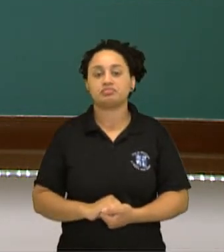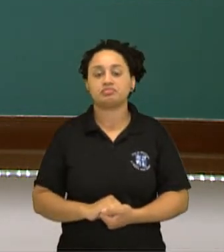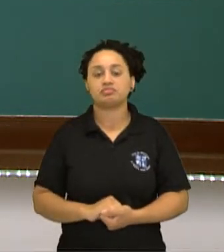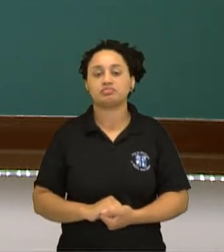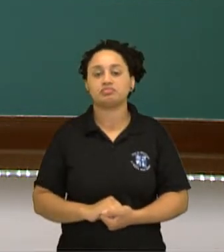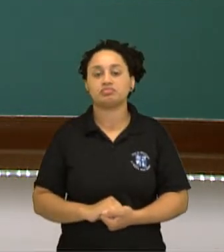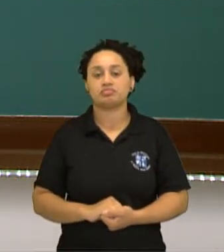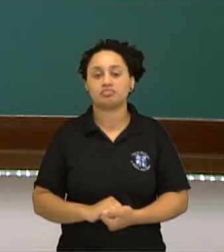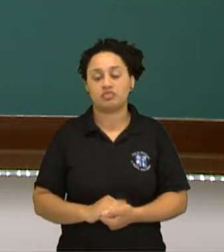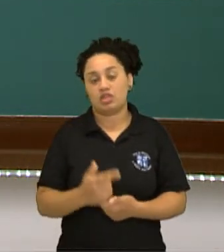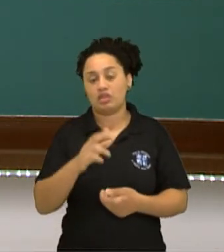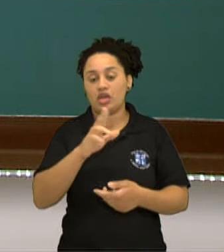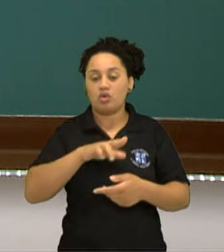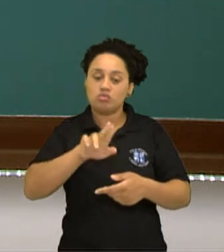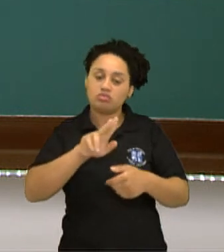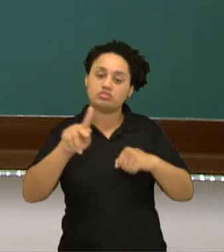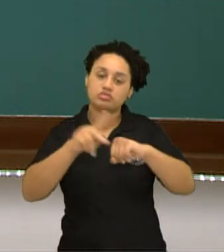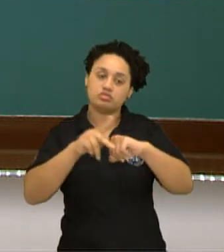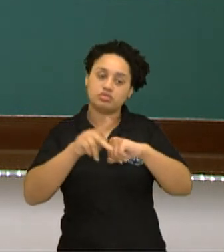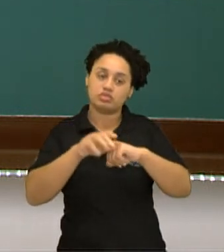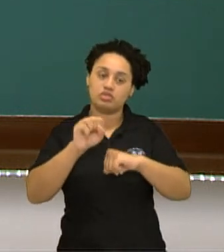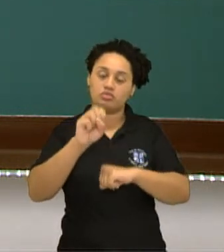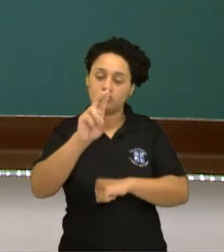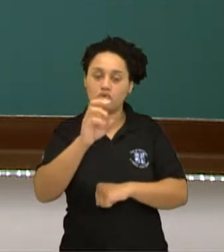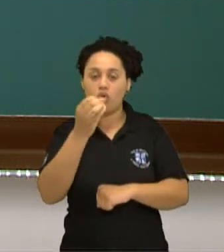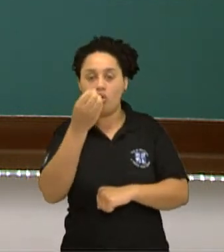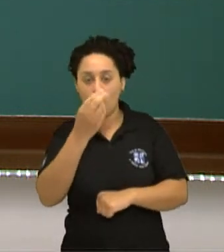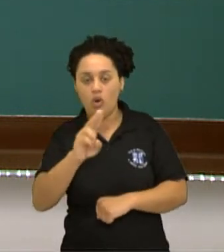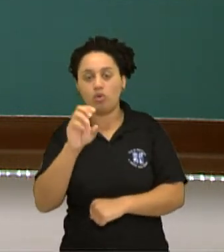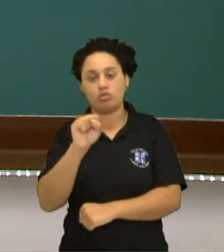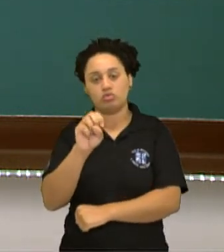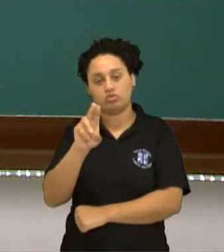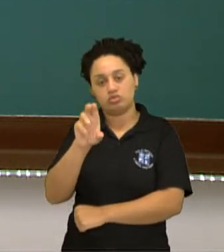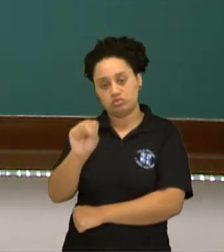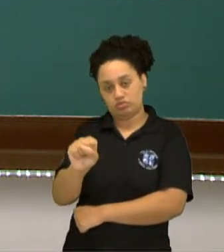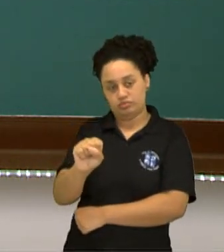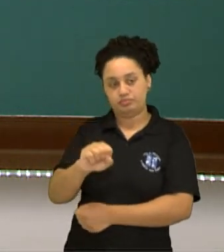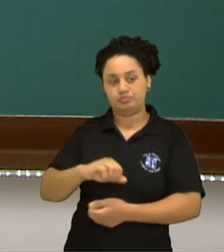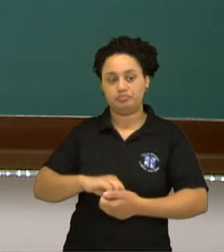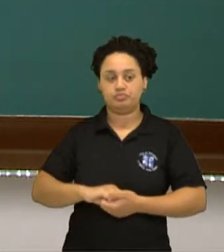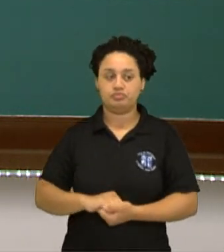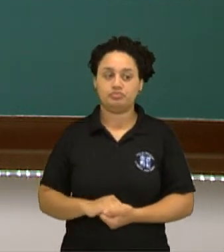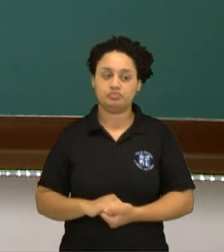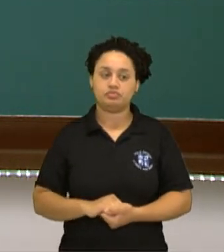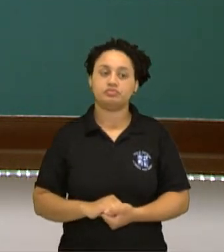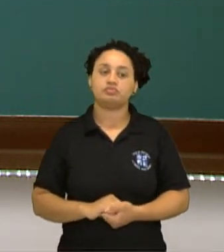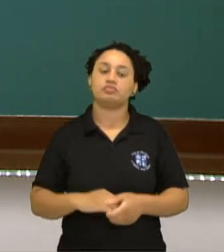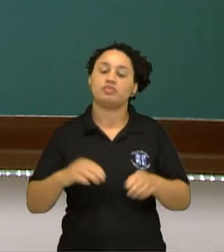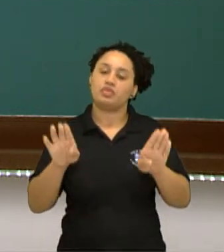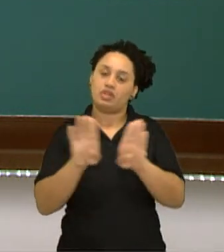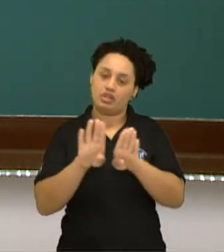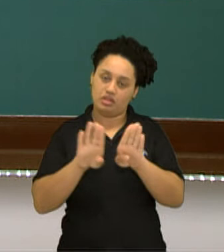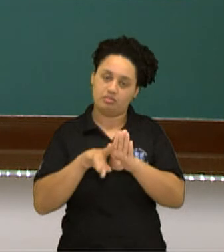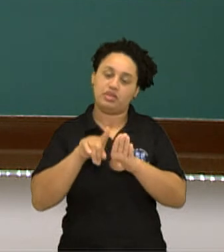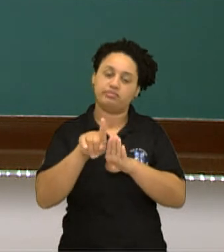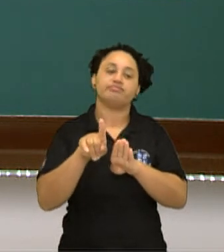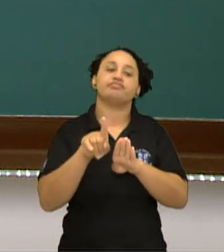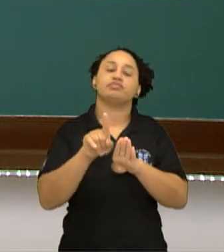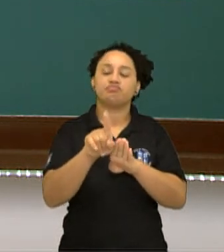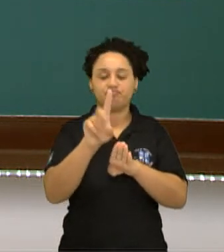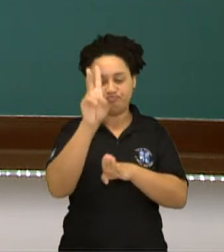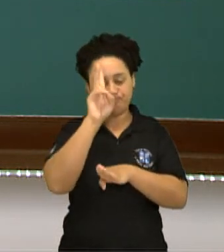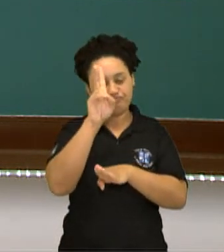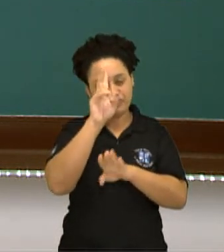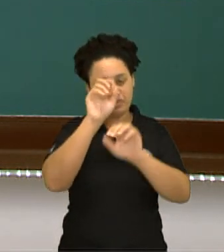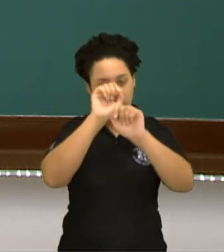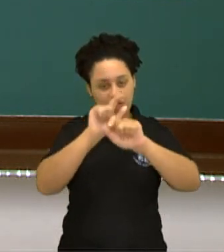o su ou o sus com ele, com ella ou com usted. Mais uma vez aqui para ficar bem